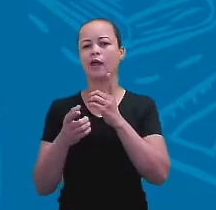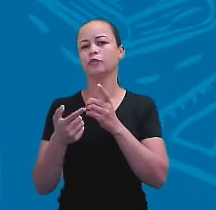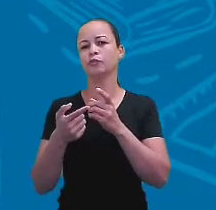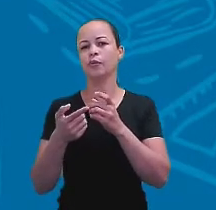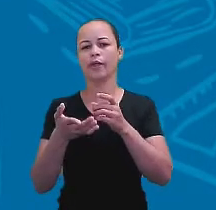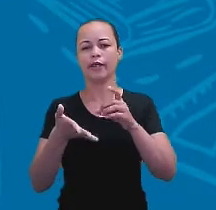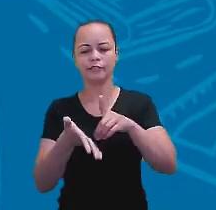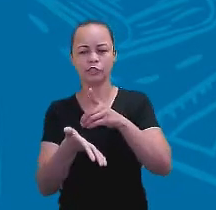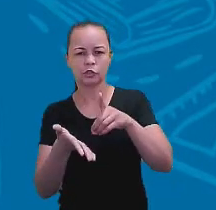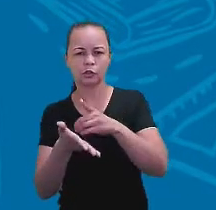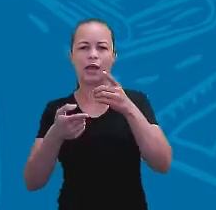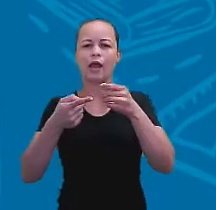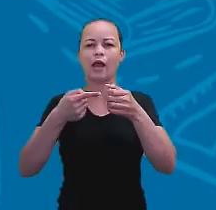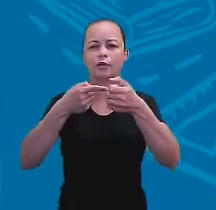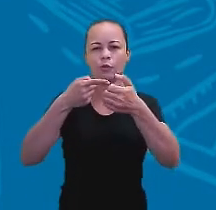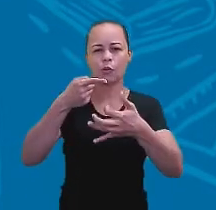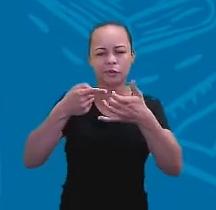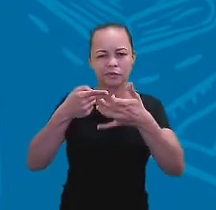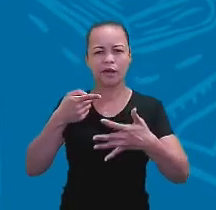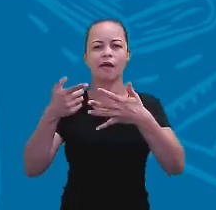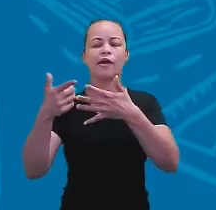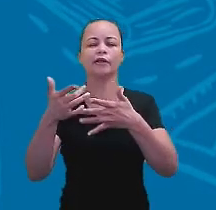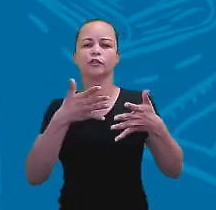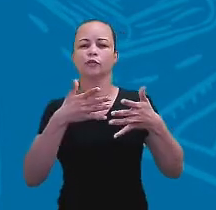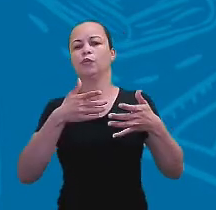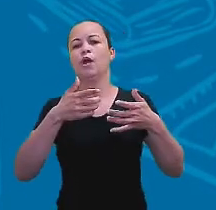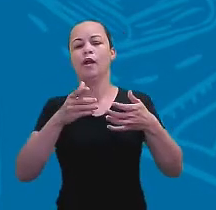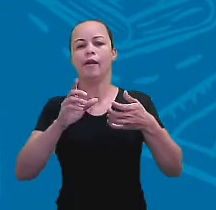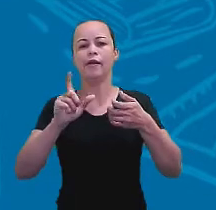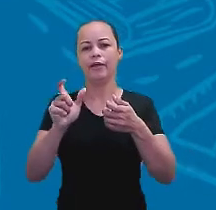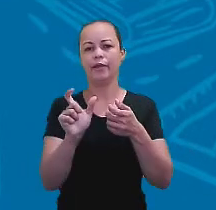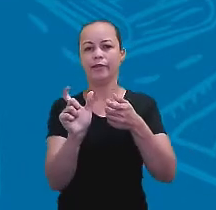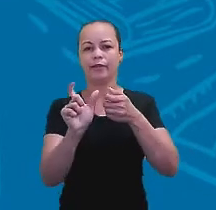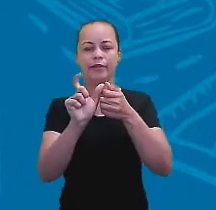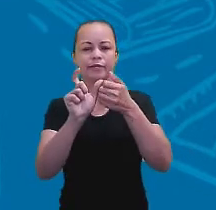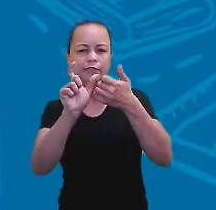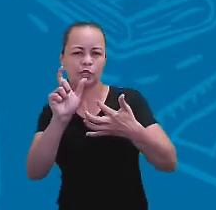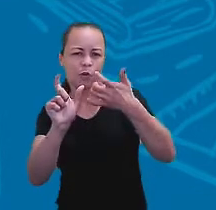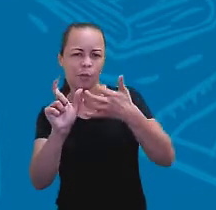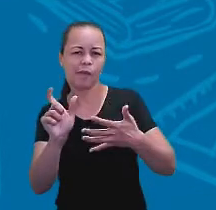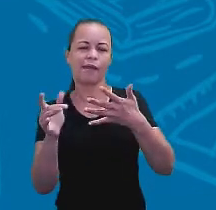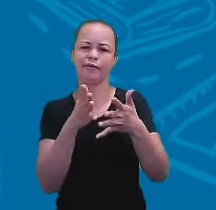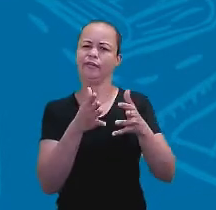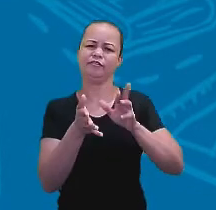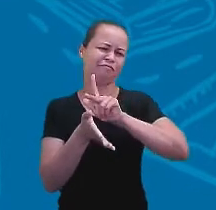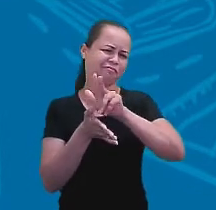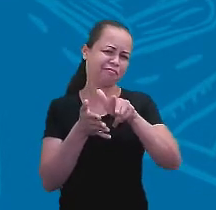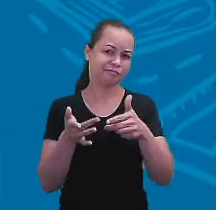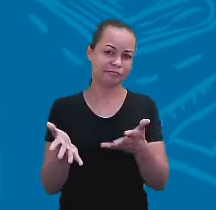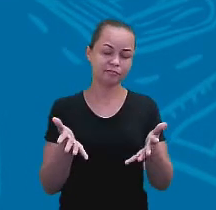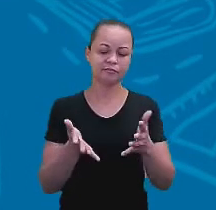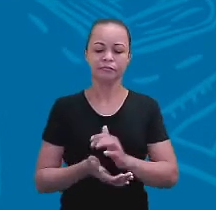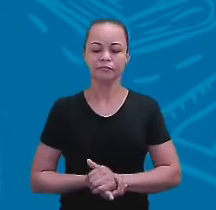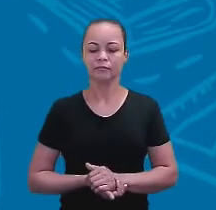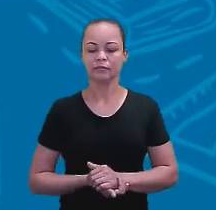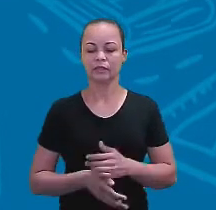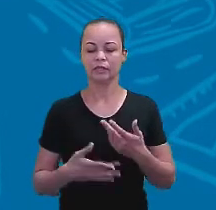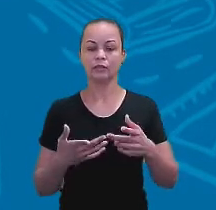glossários, enciclopédias, revistas, etc. Então, eu trouxe aqui uma foto com